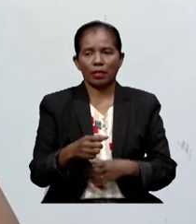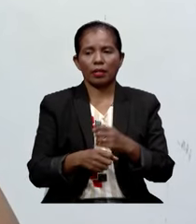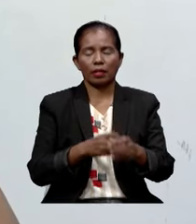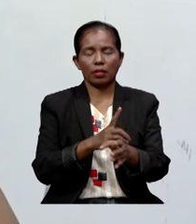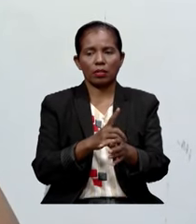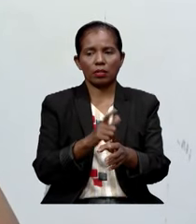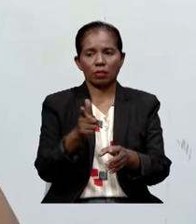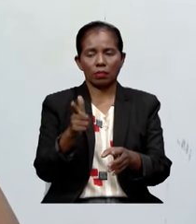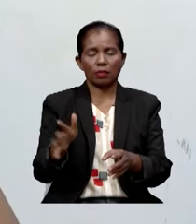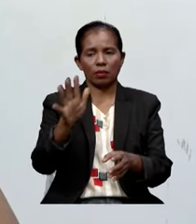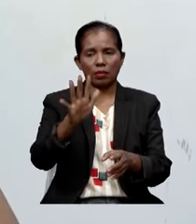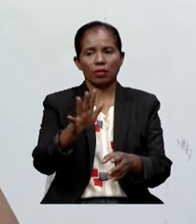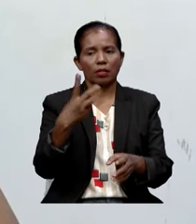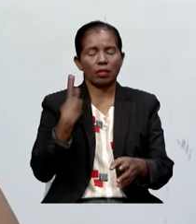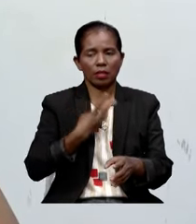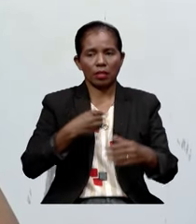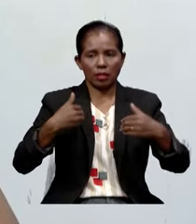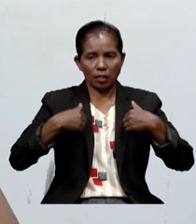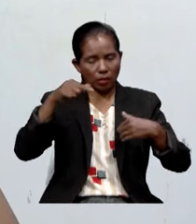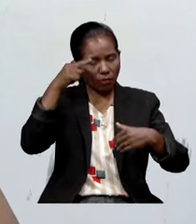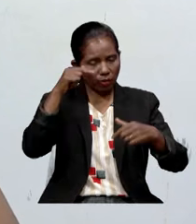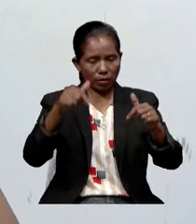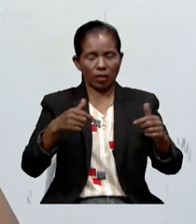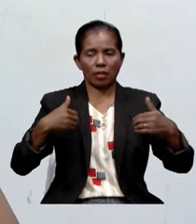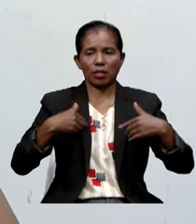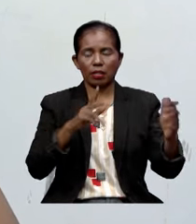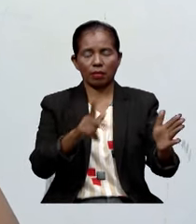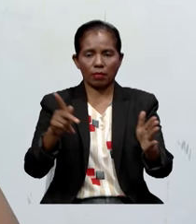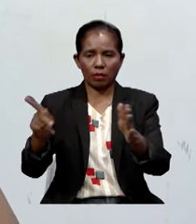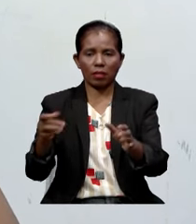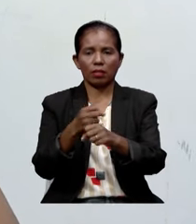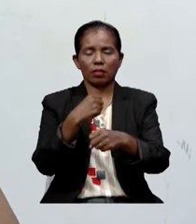ita ia governo da nen ia tam plano atau hal tam irrigação